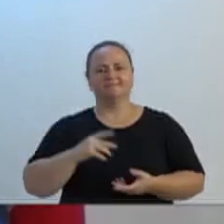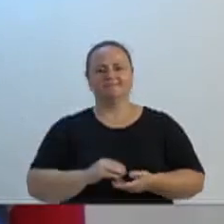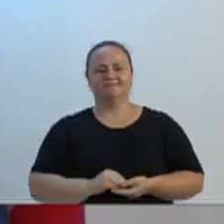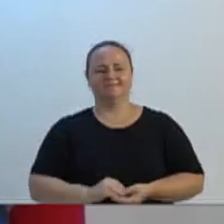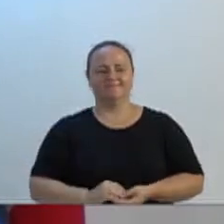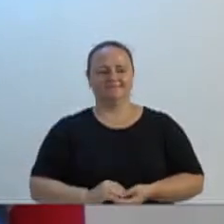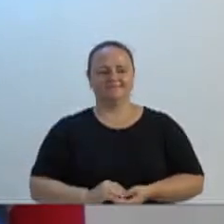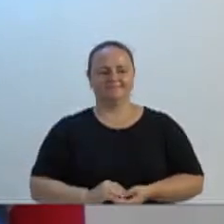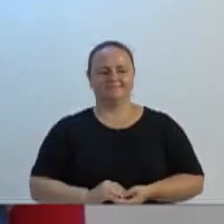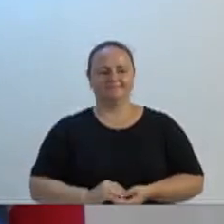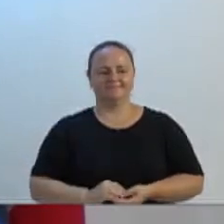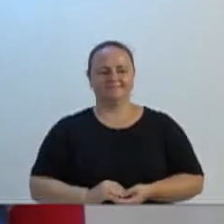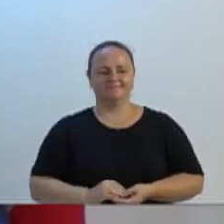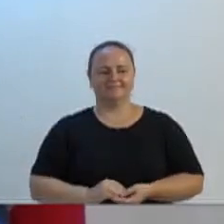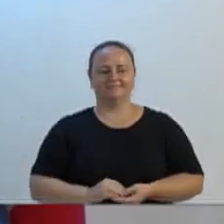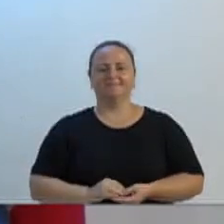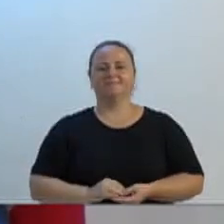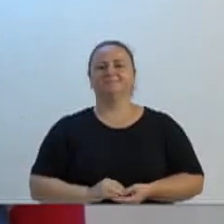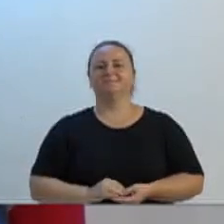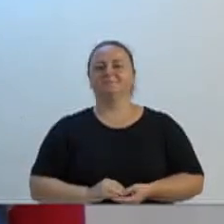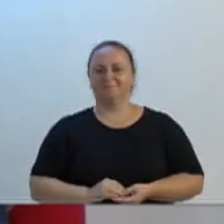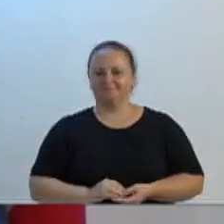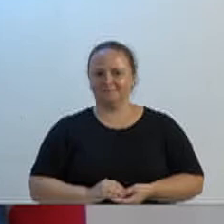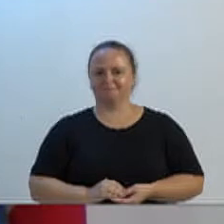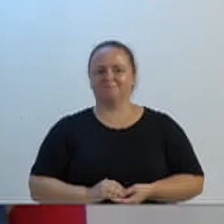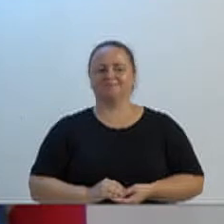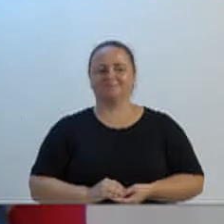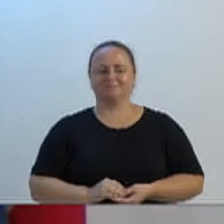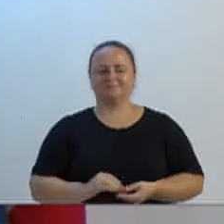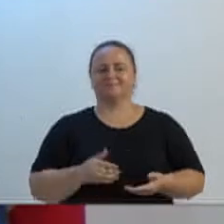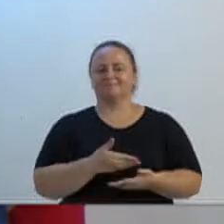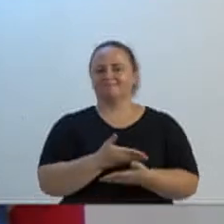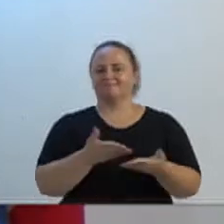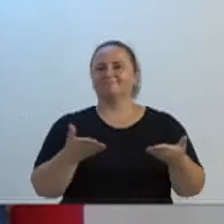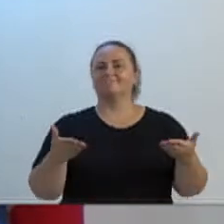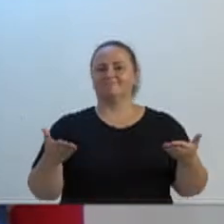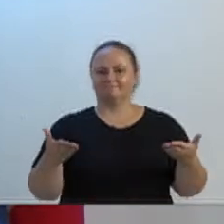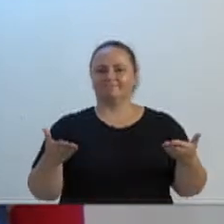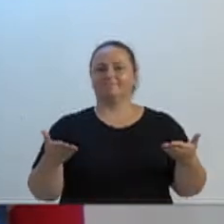importância me traz à tribuna nesta tarde.